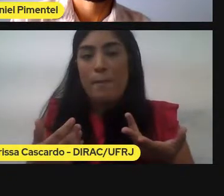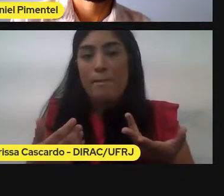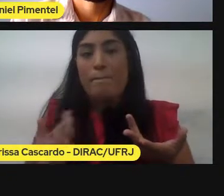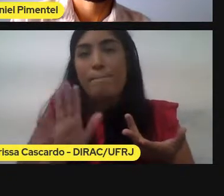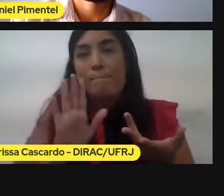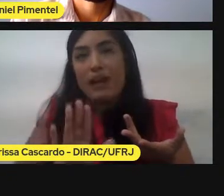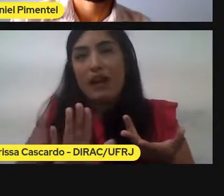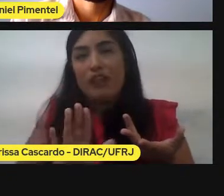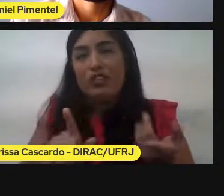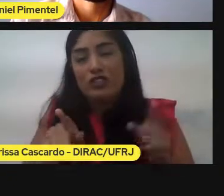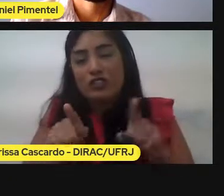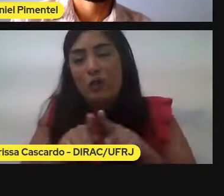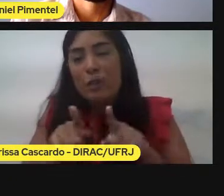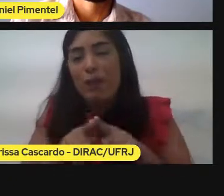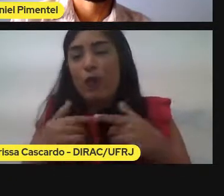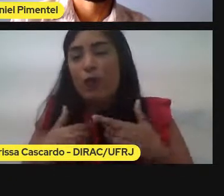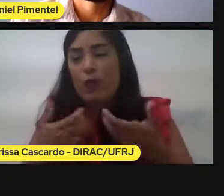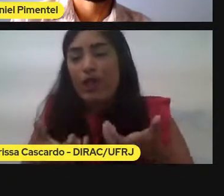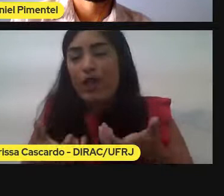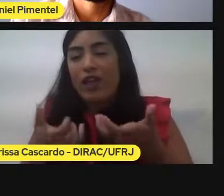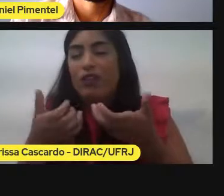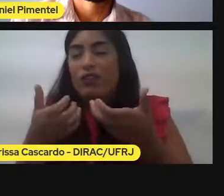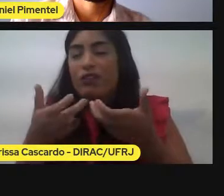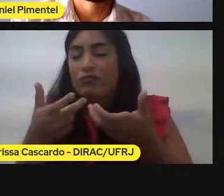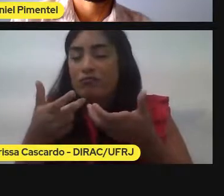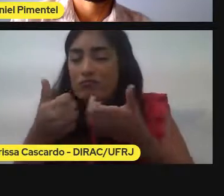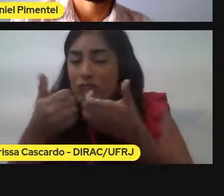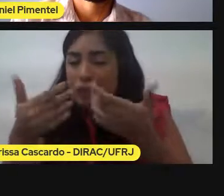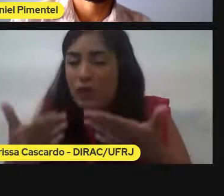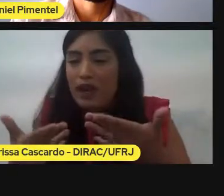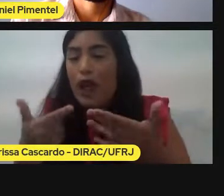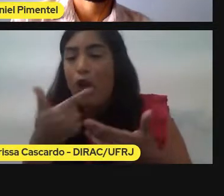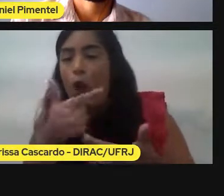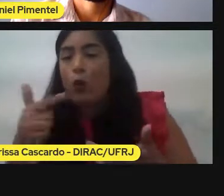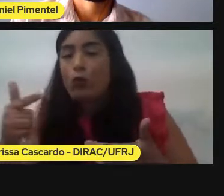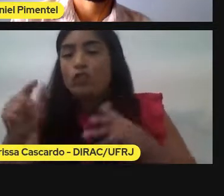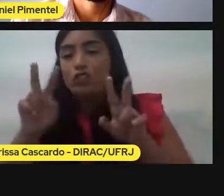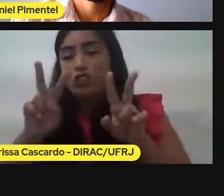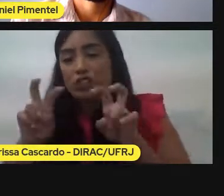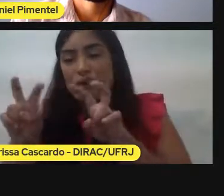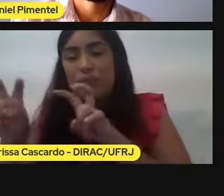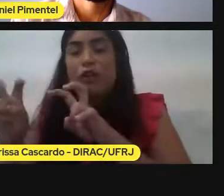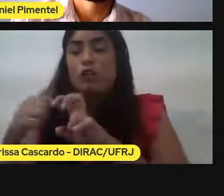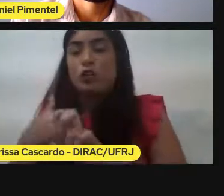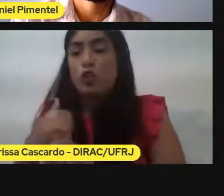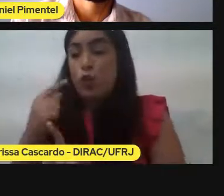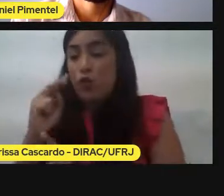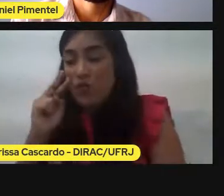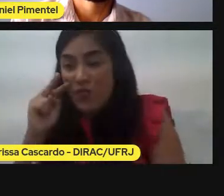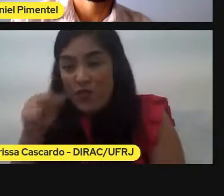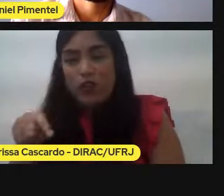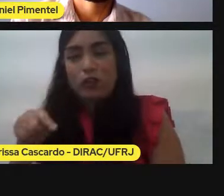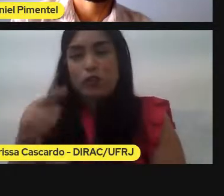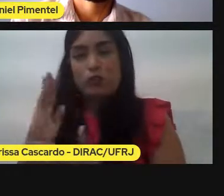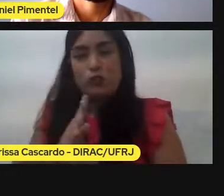mas também quero abordar outras temáticas que eu encontro no livro do